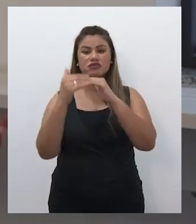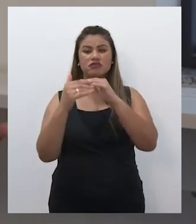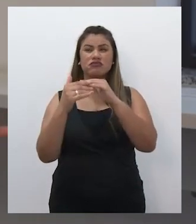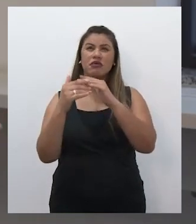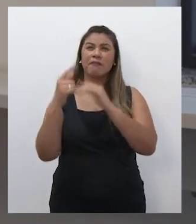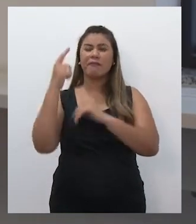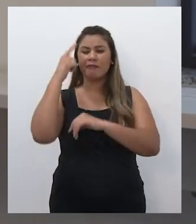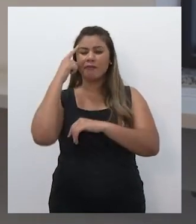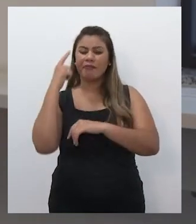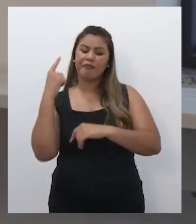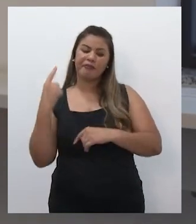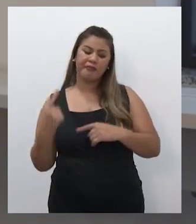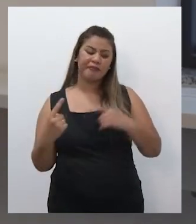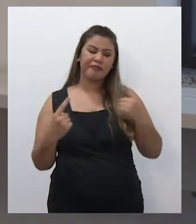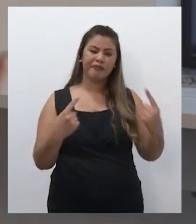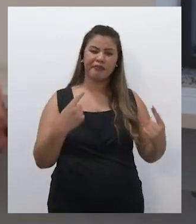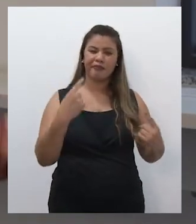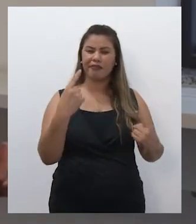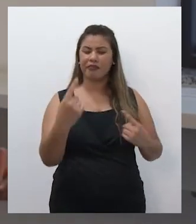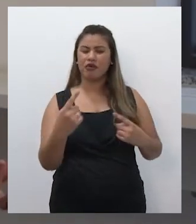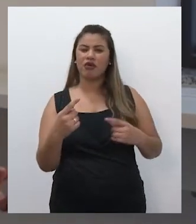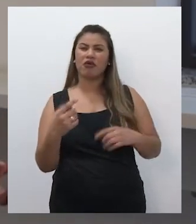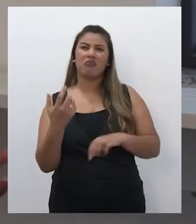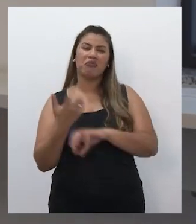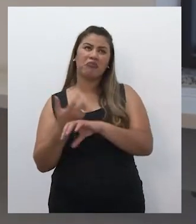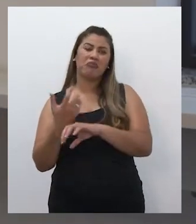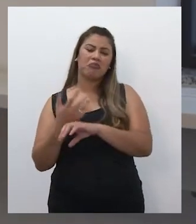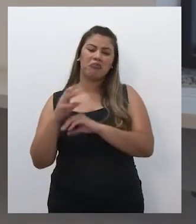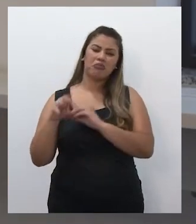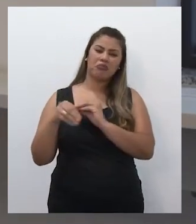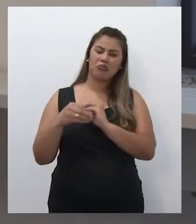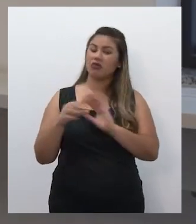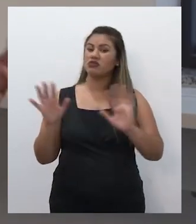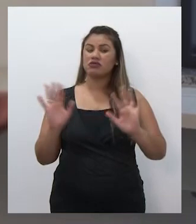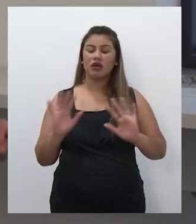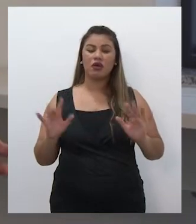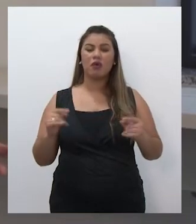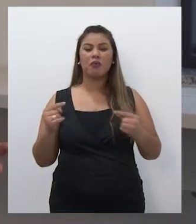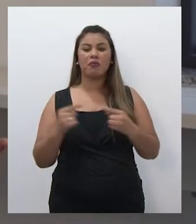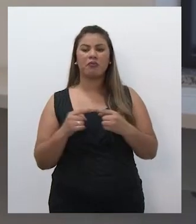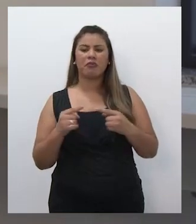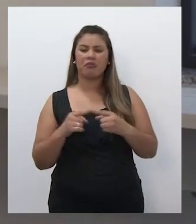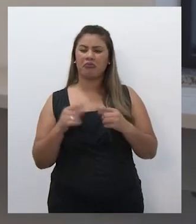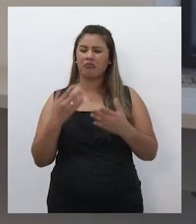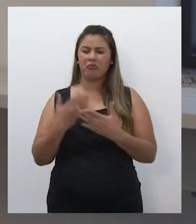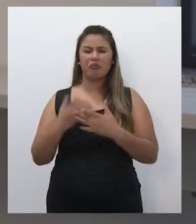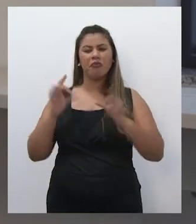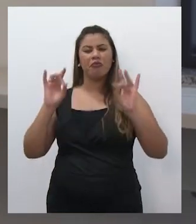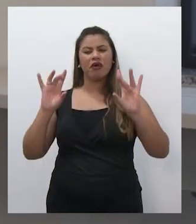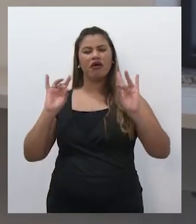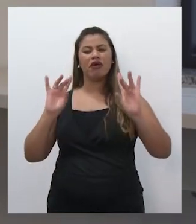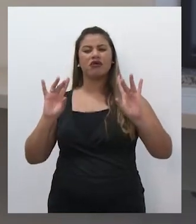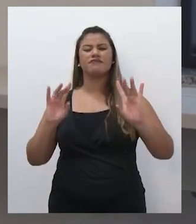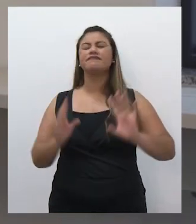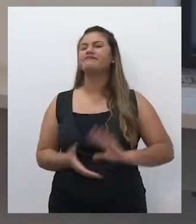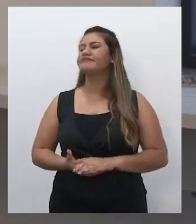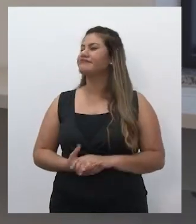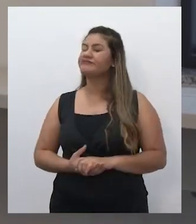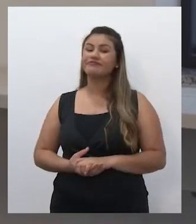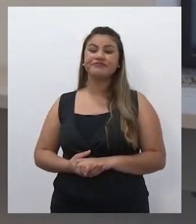forma isolada, como uma disciplina complementar, nada disso, uma aula especial, mas